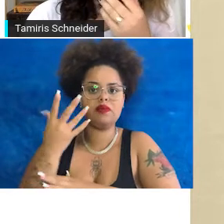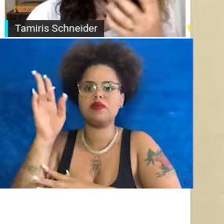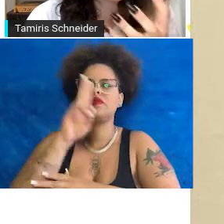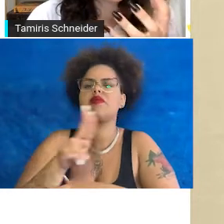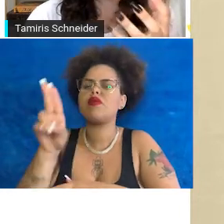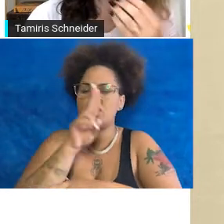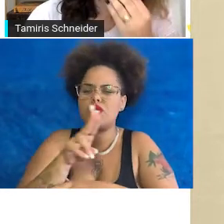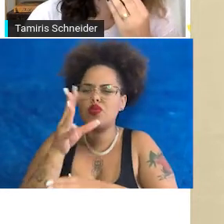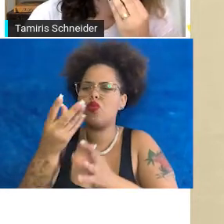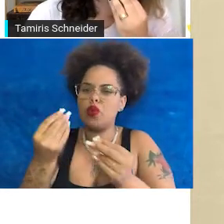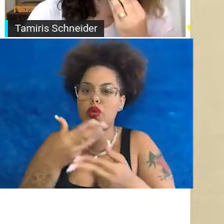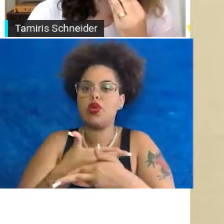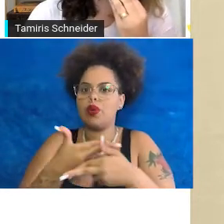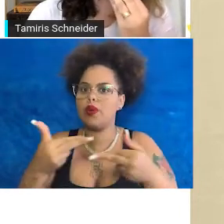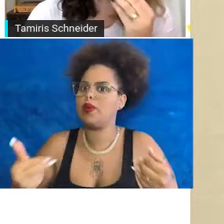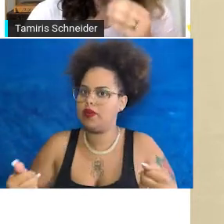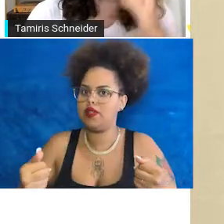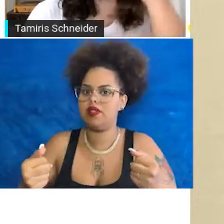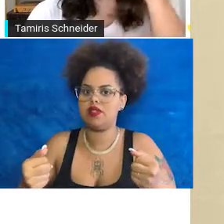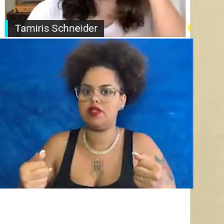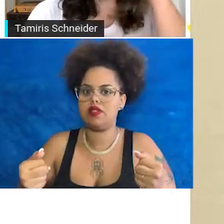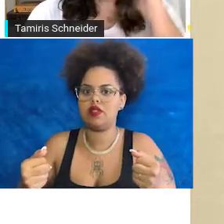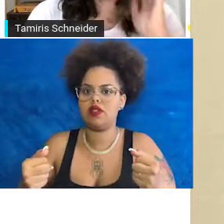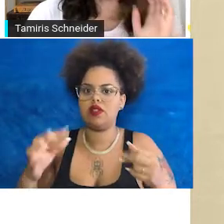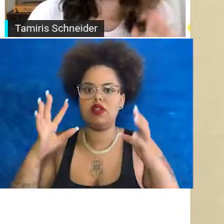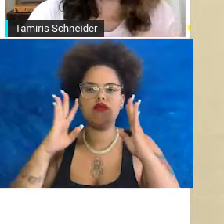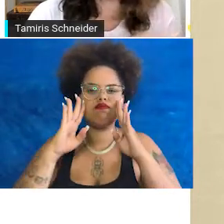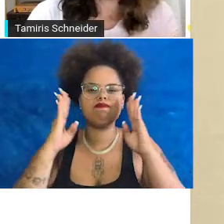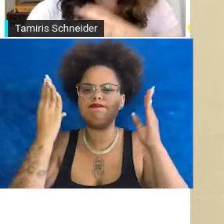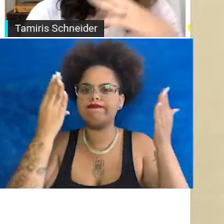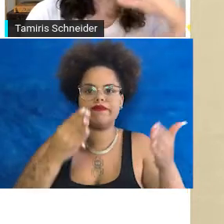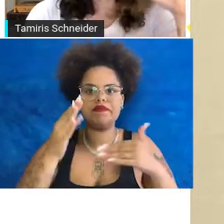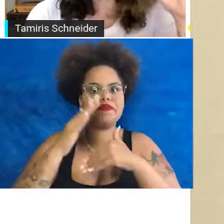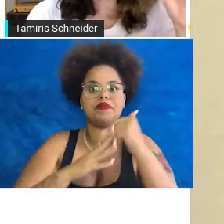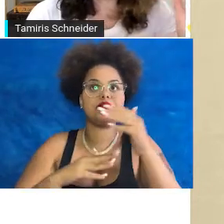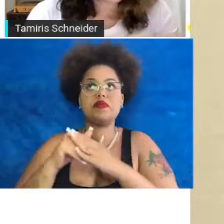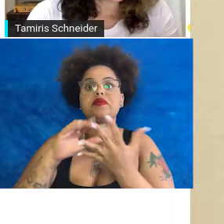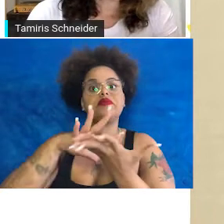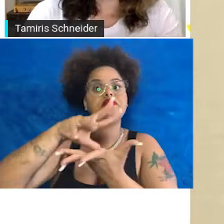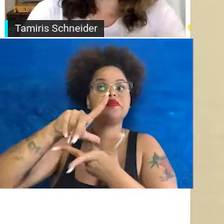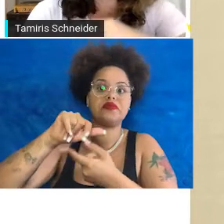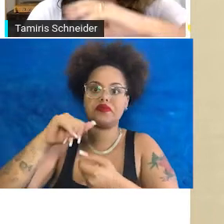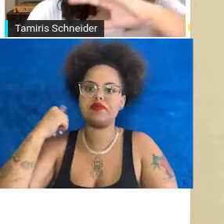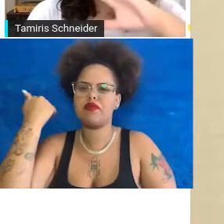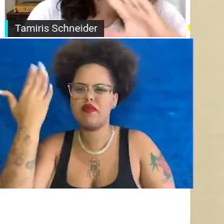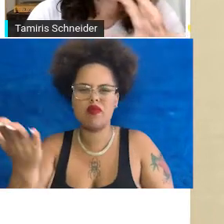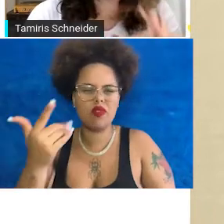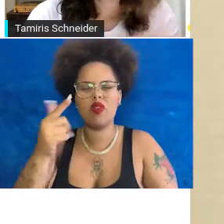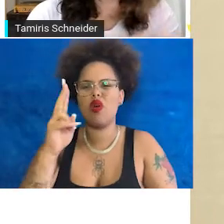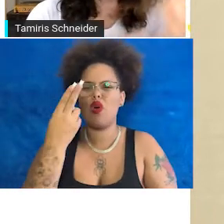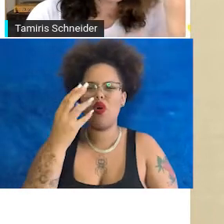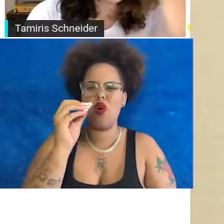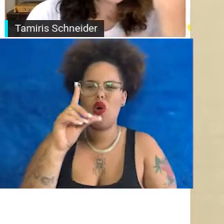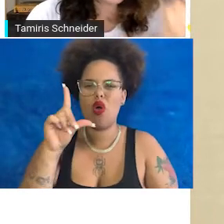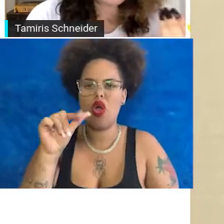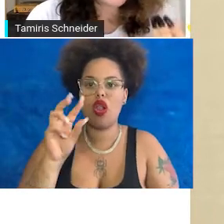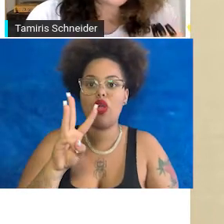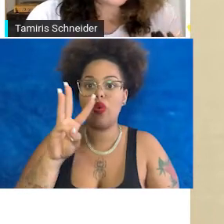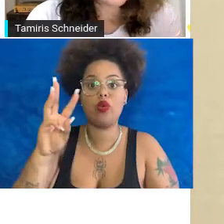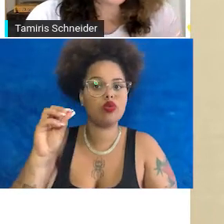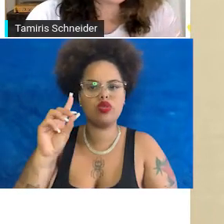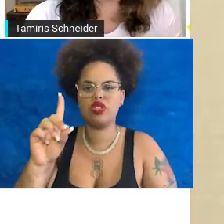Consuma muita coisa. Desfoque de produções internacionais, produções hollywoodianas, foca no